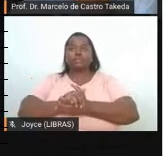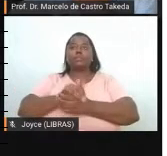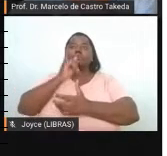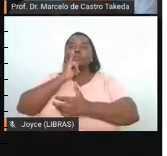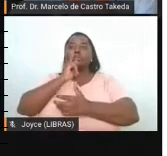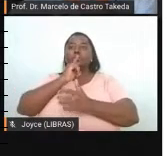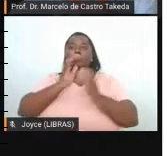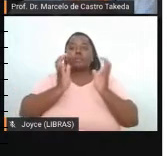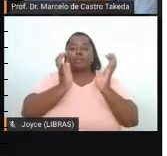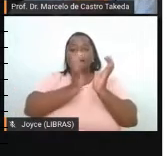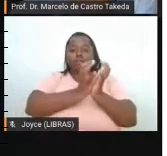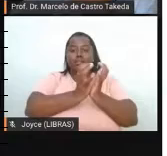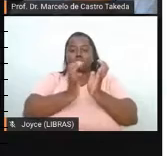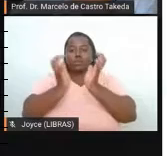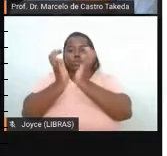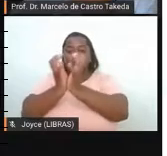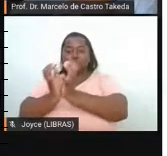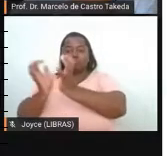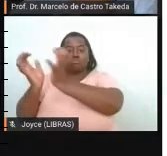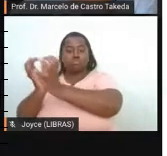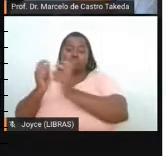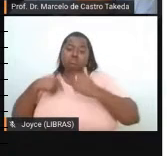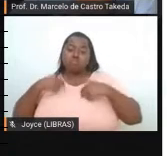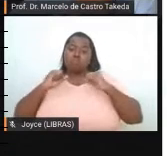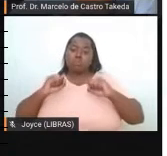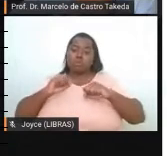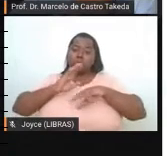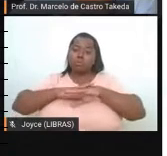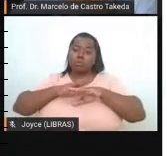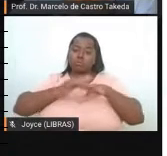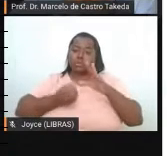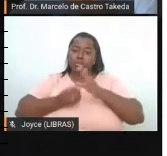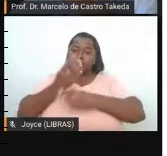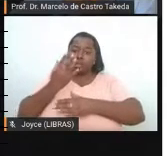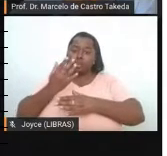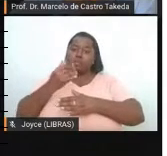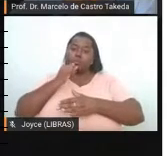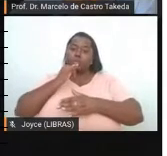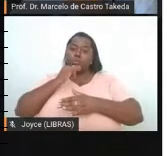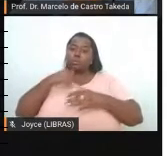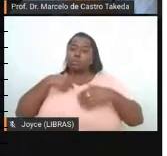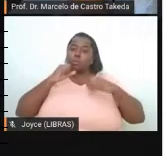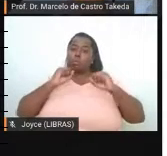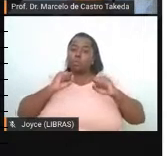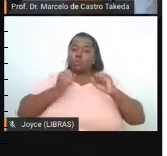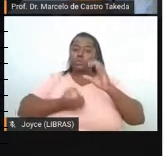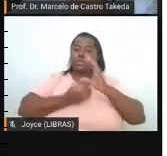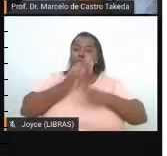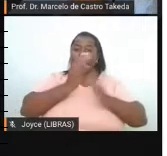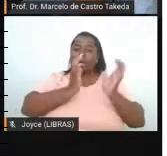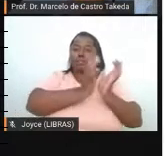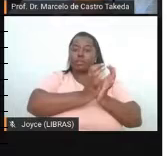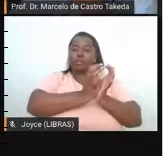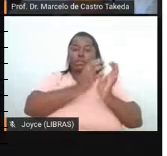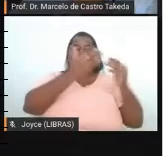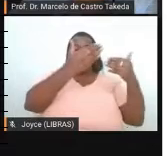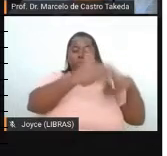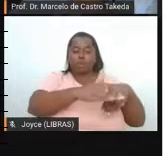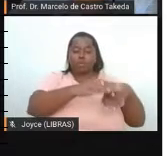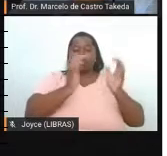Categorias. A gente pode criar categorias. Eu poderia previamente estabelecer categorias. Por exemplo,